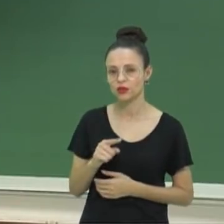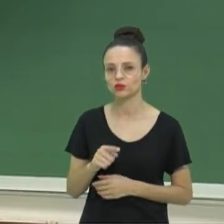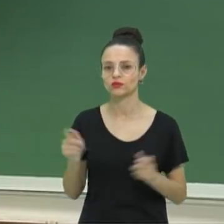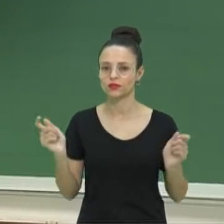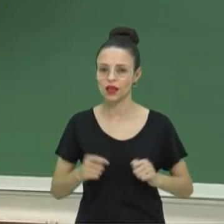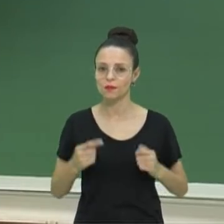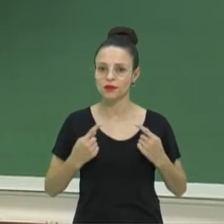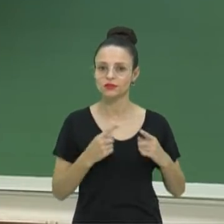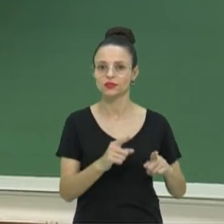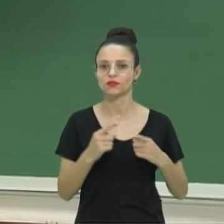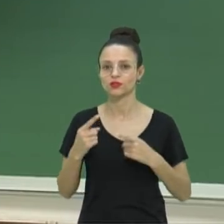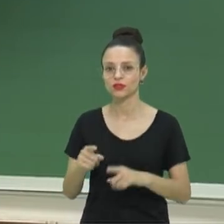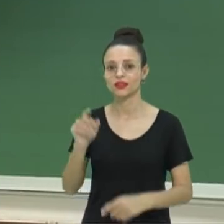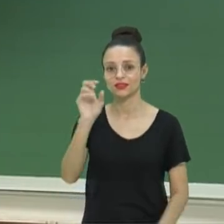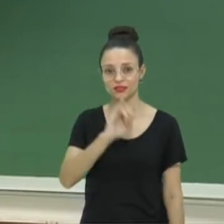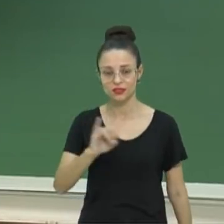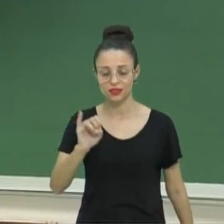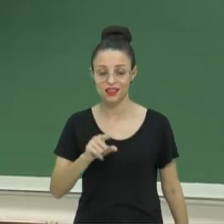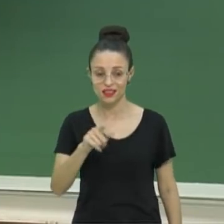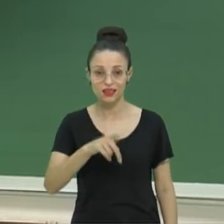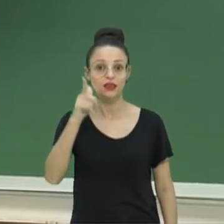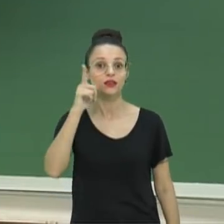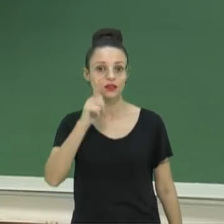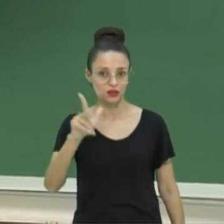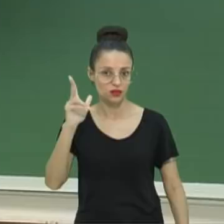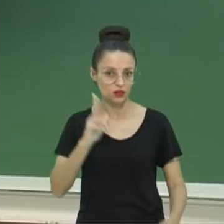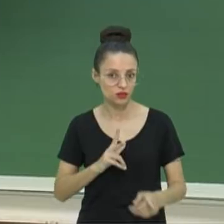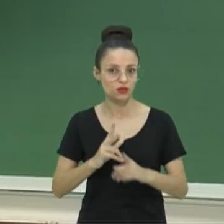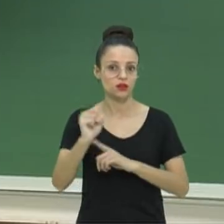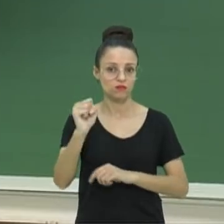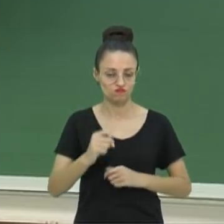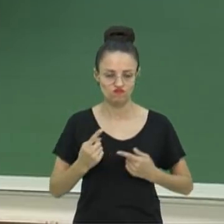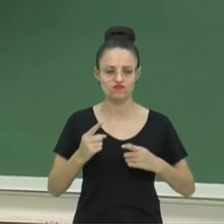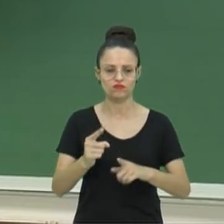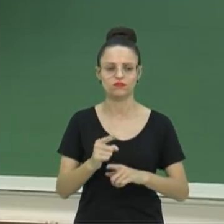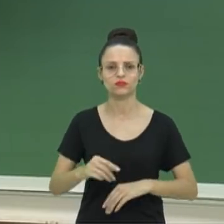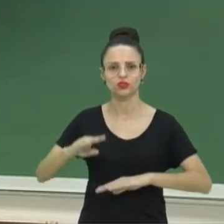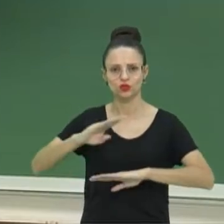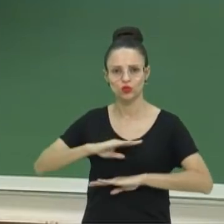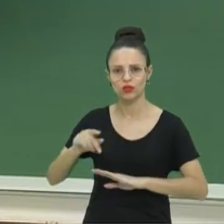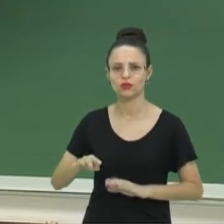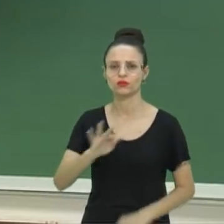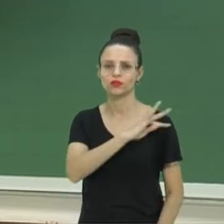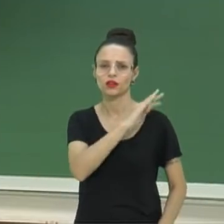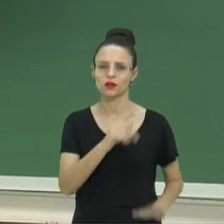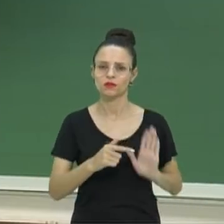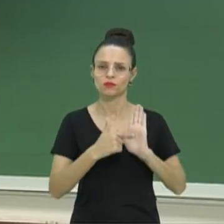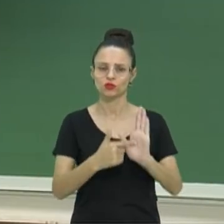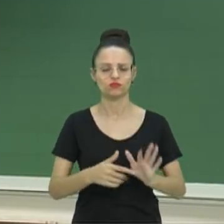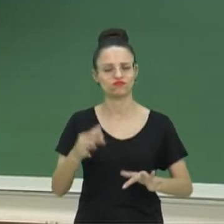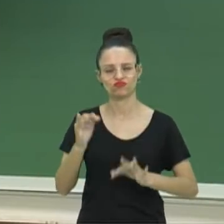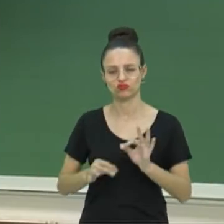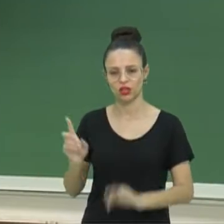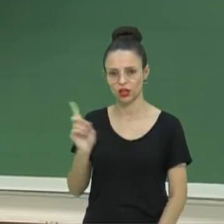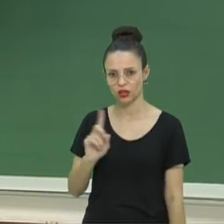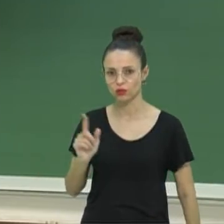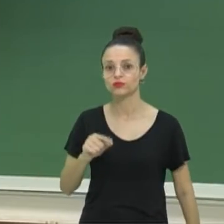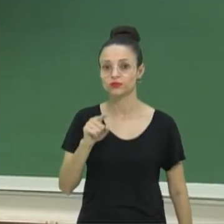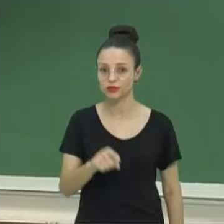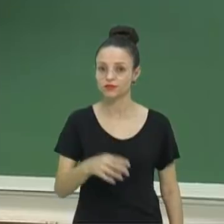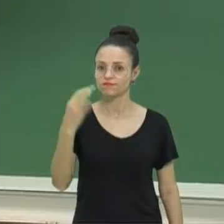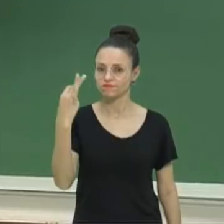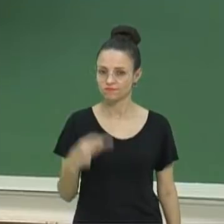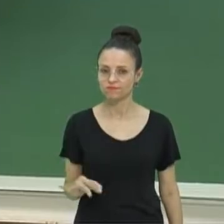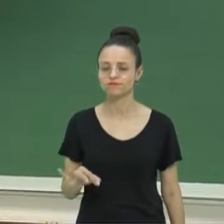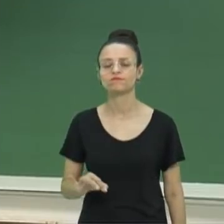esse desafio, né? Se eu venço o desafio, se a situação que o técnico achou injusta, né, se esse